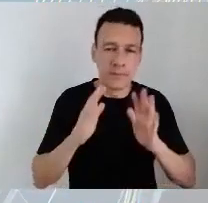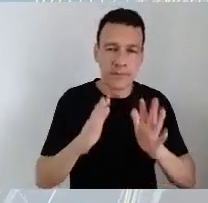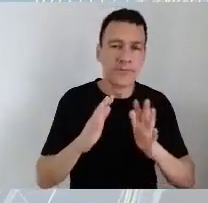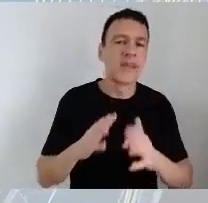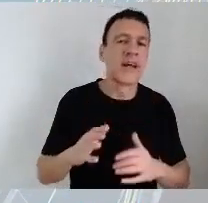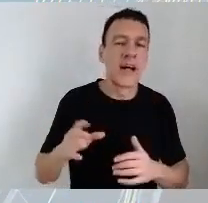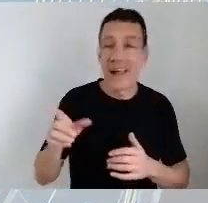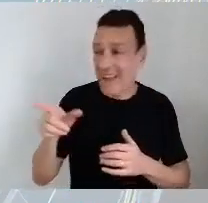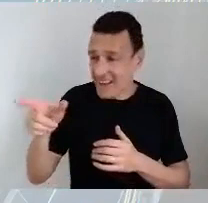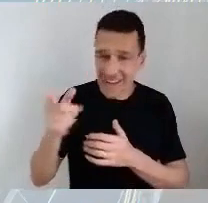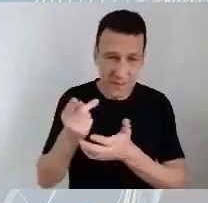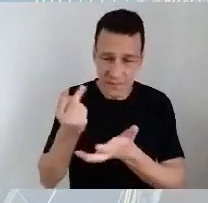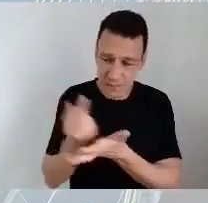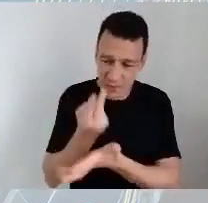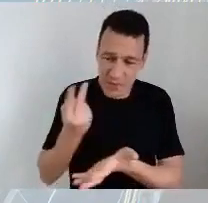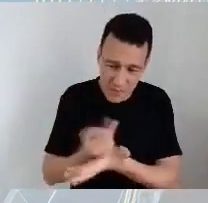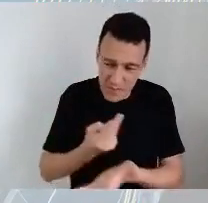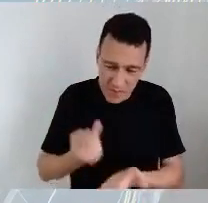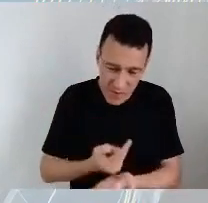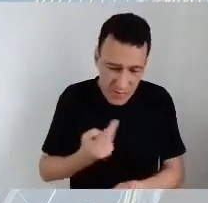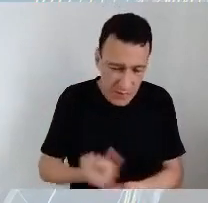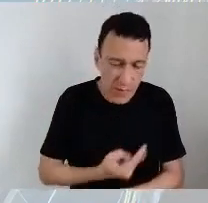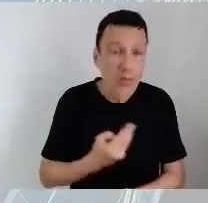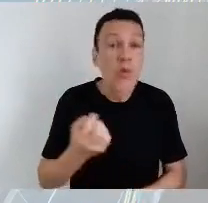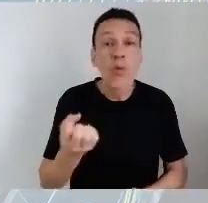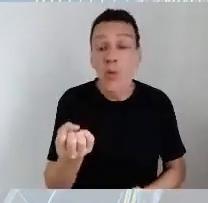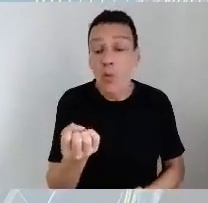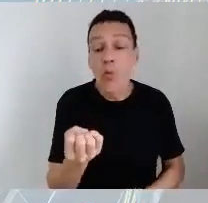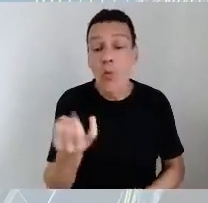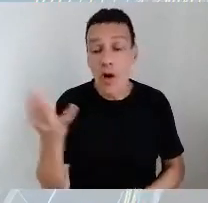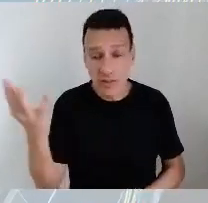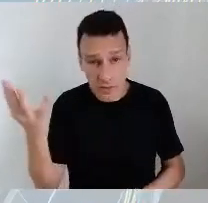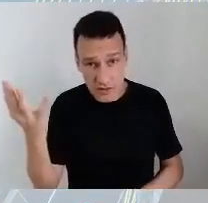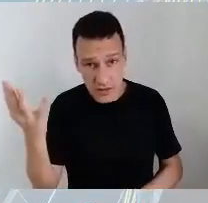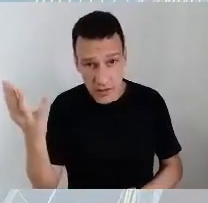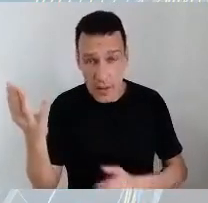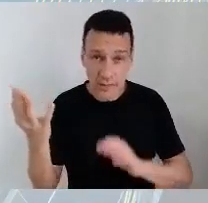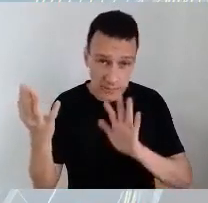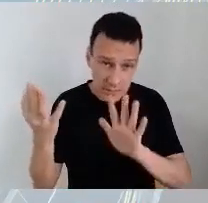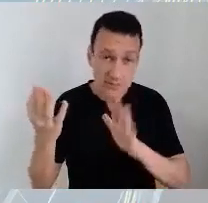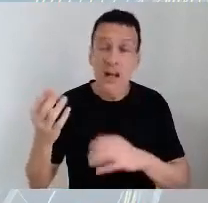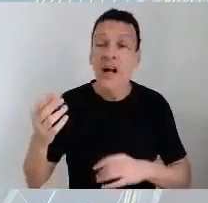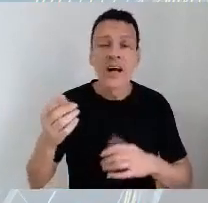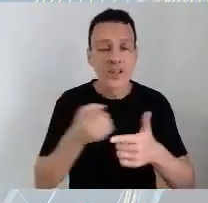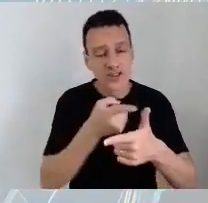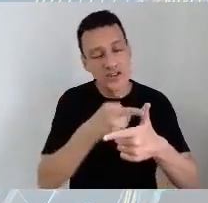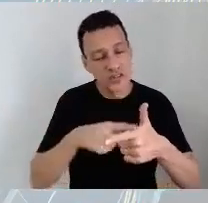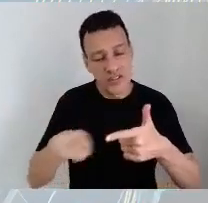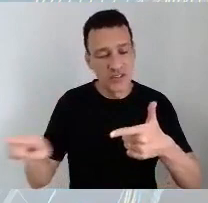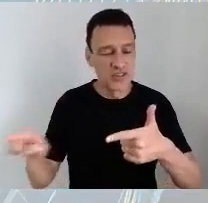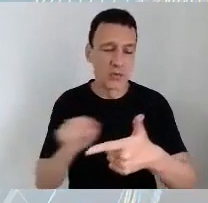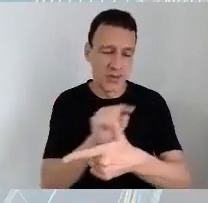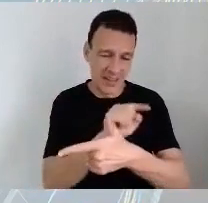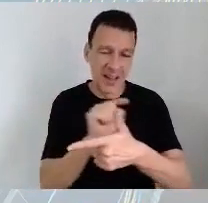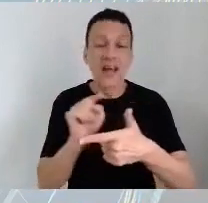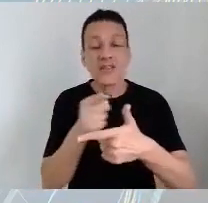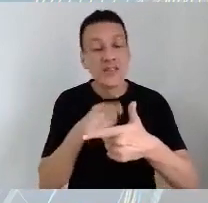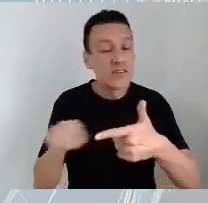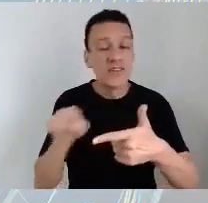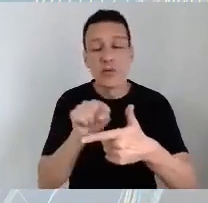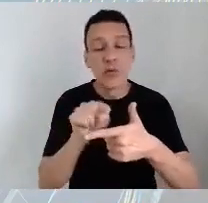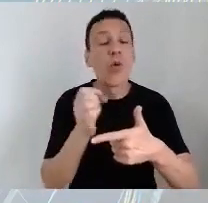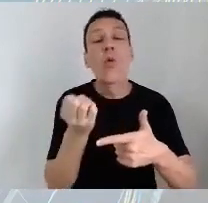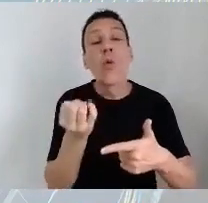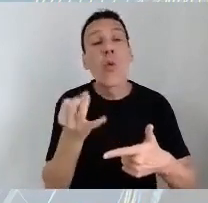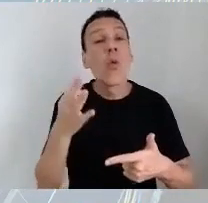erros ocorridos pelo usuário e dividir pelo total de tentativas que o usuário teve em realizar aquela atividade, vezes